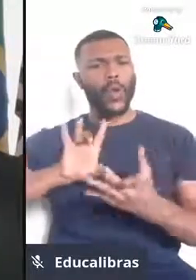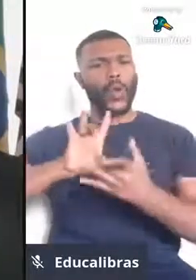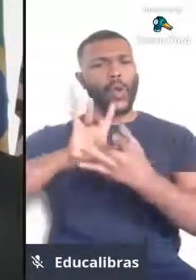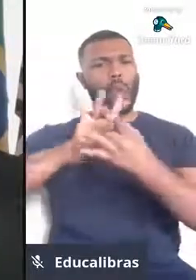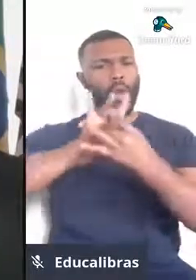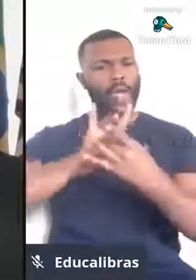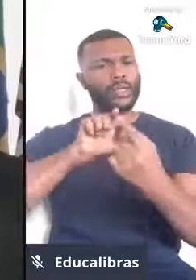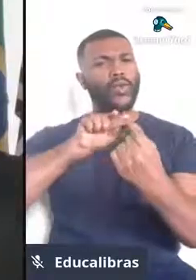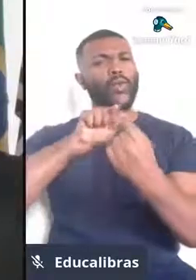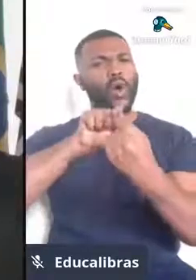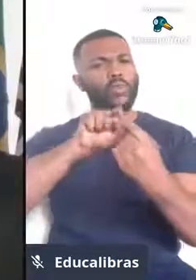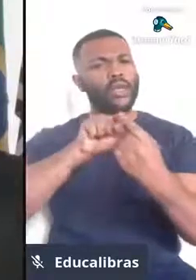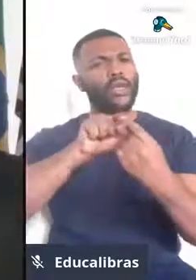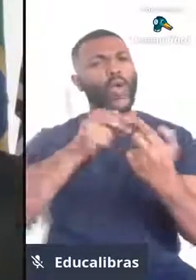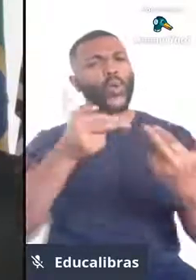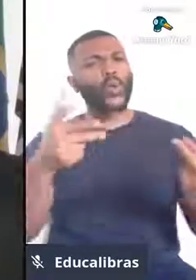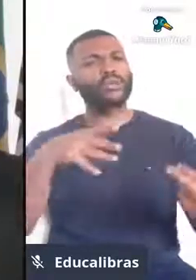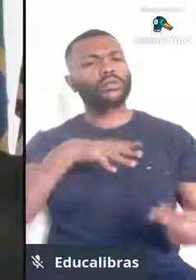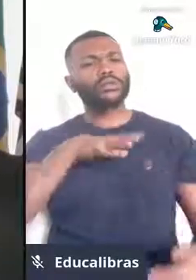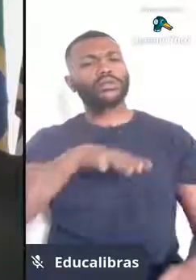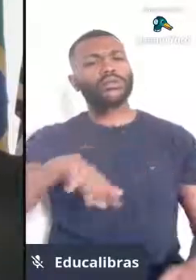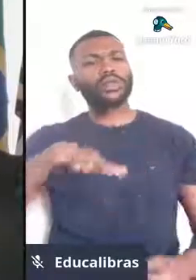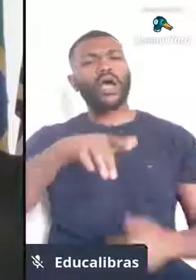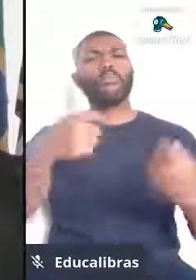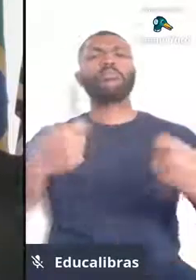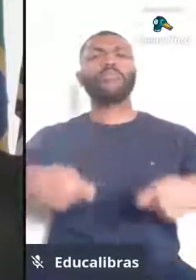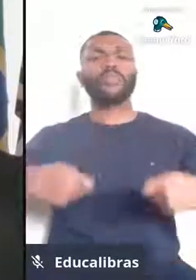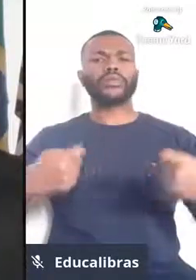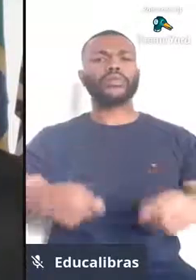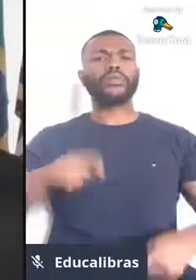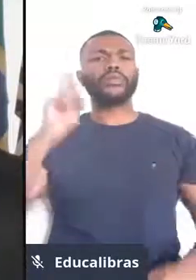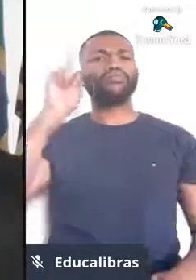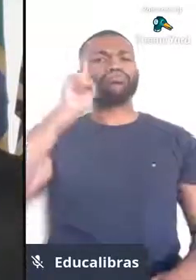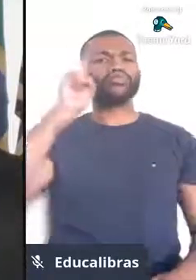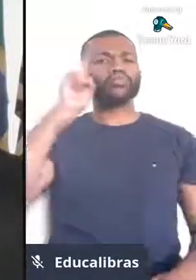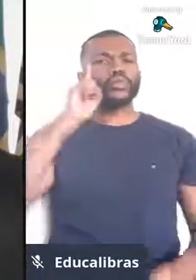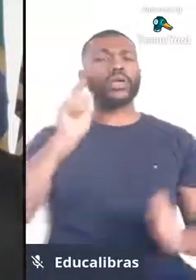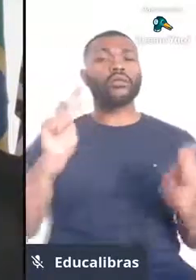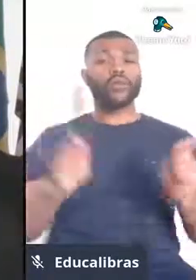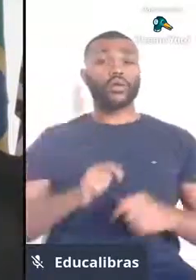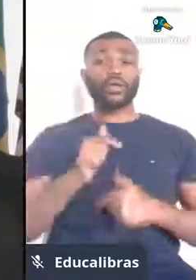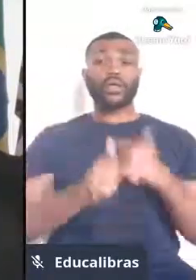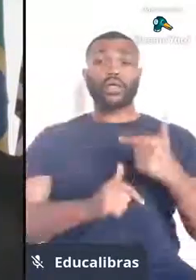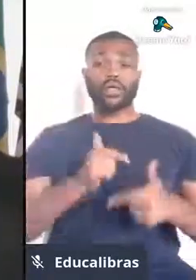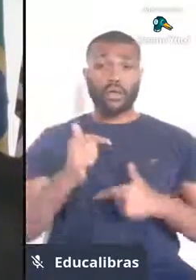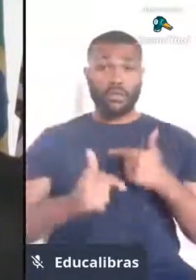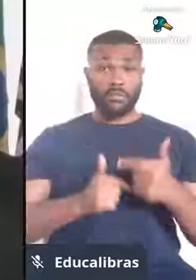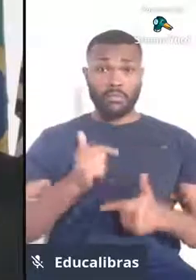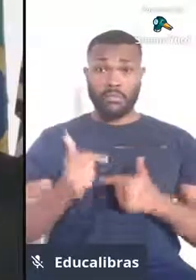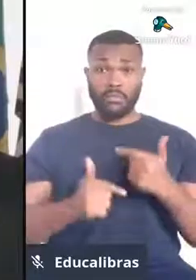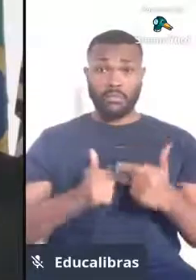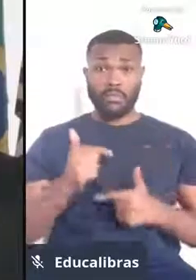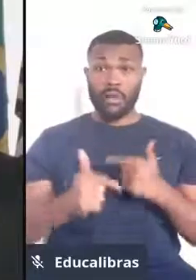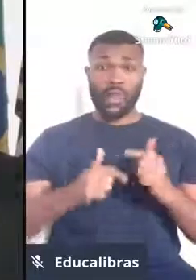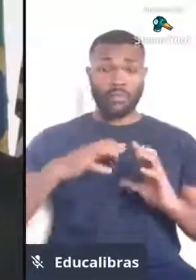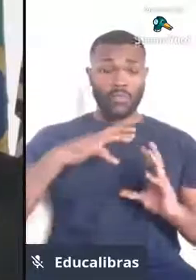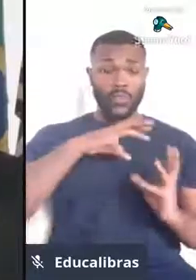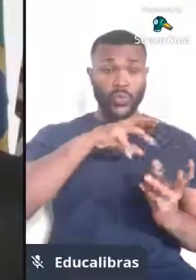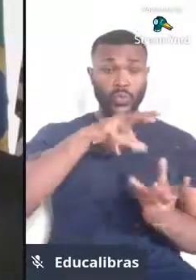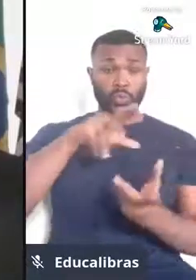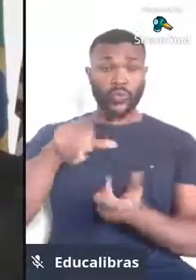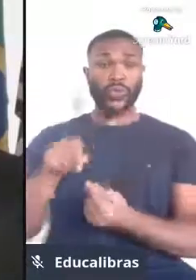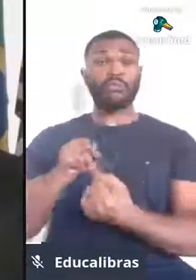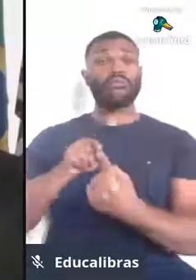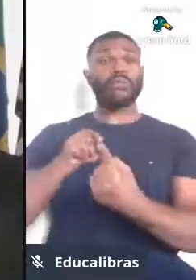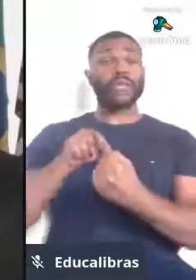cidade no dia a dia, podendo atuar de maneira internacional, mais interligado com as necessidades de cada